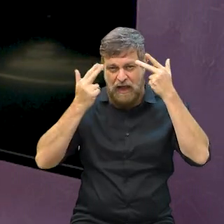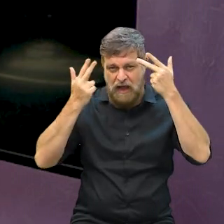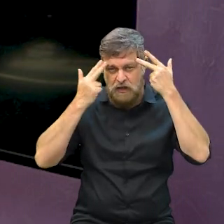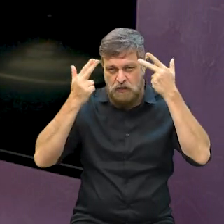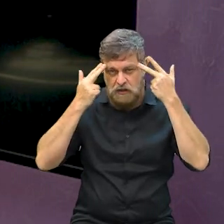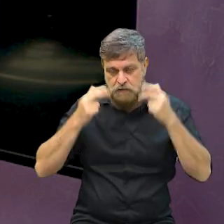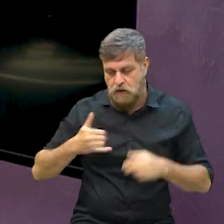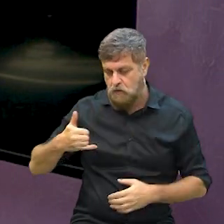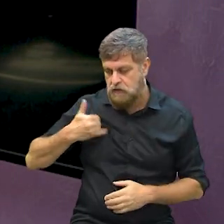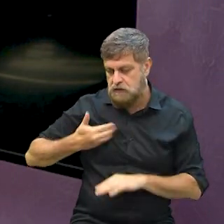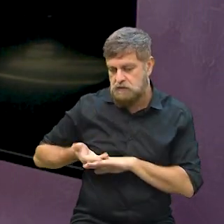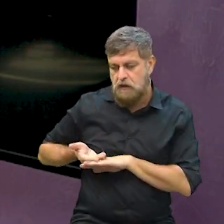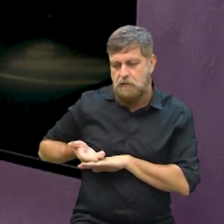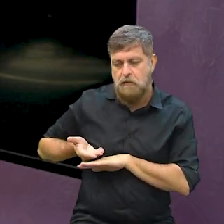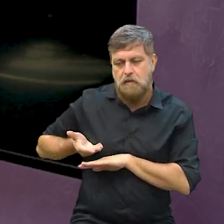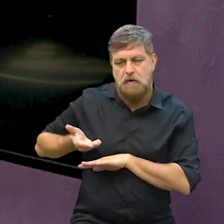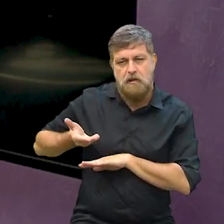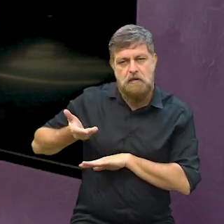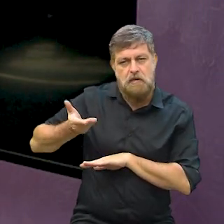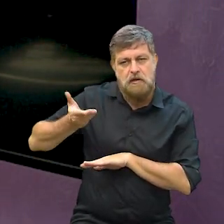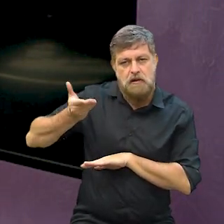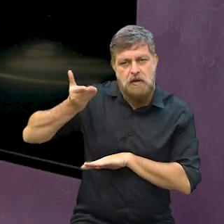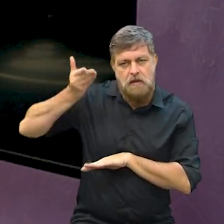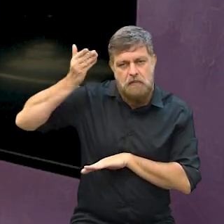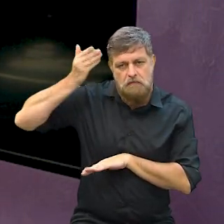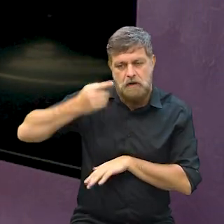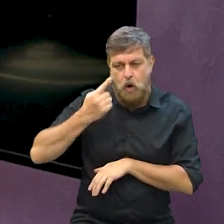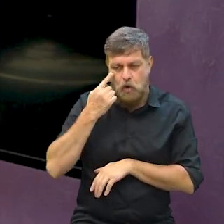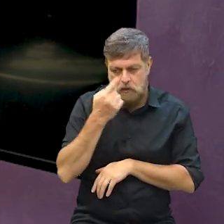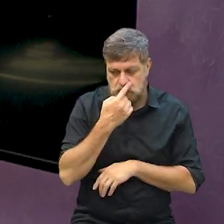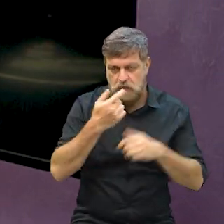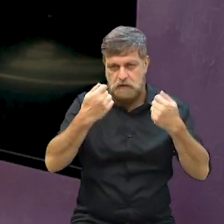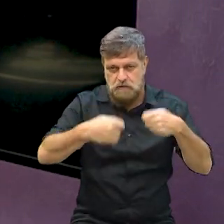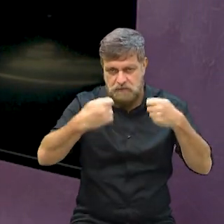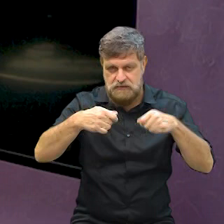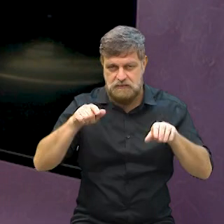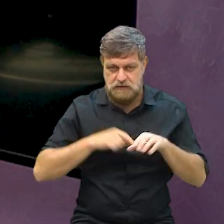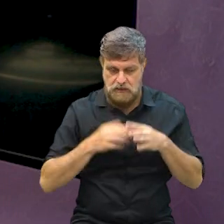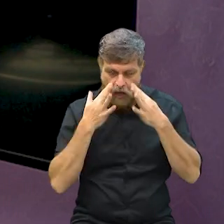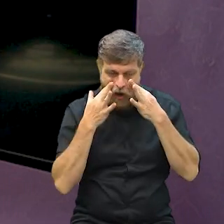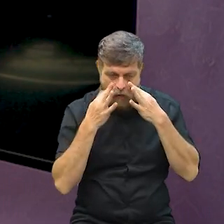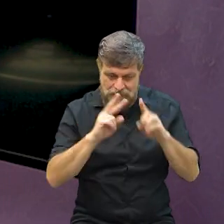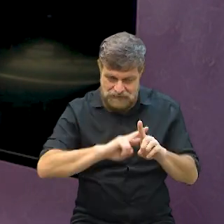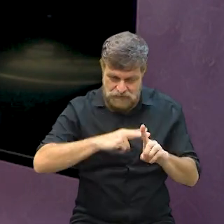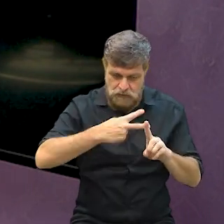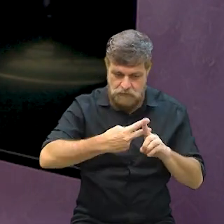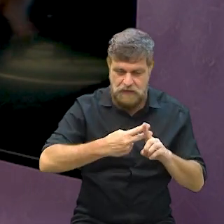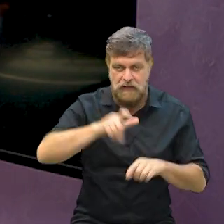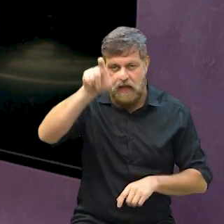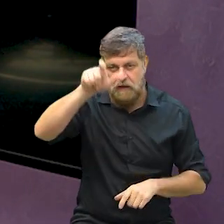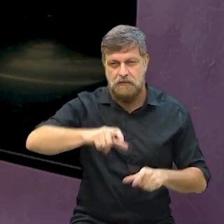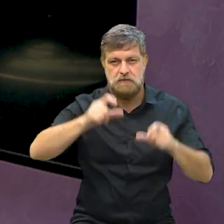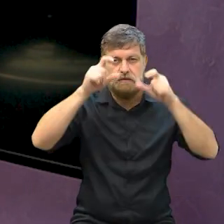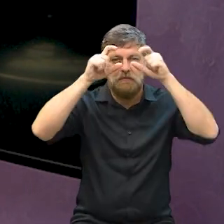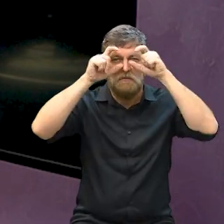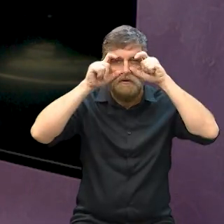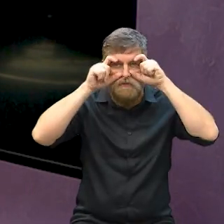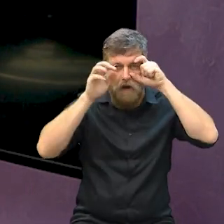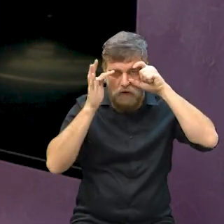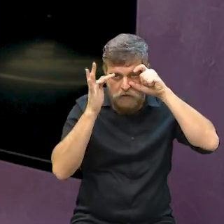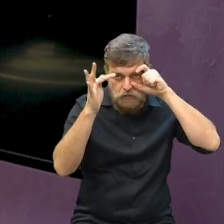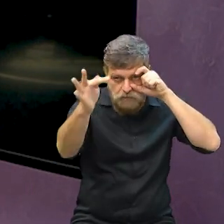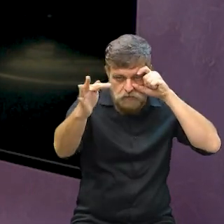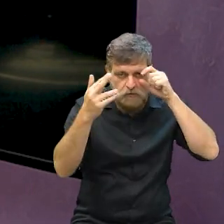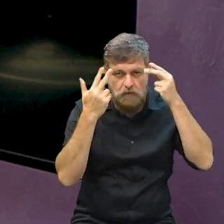normal, então, conforme a idade vai avançando, os olhos precisam ir além de uma atenção maior e a pessoa acaba tendo que usar um óculos